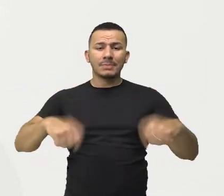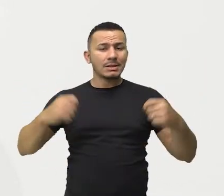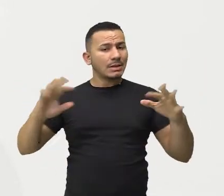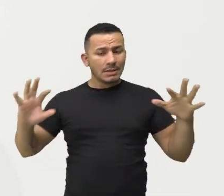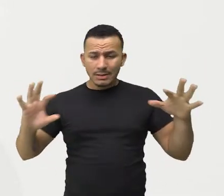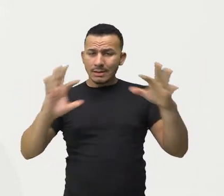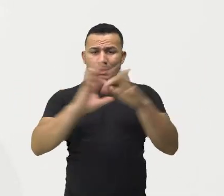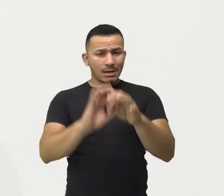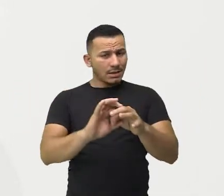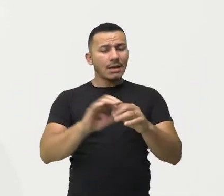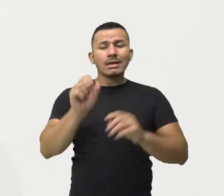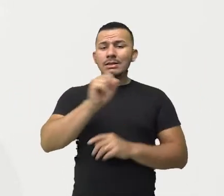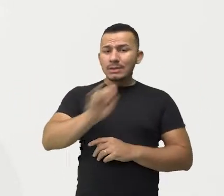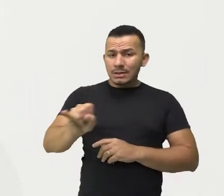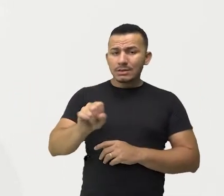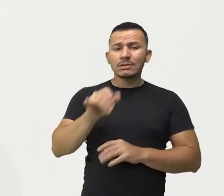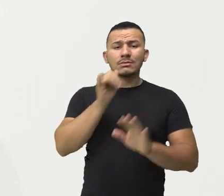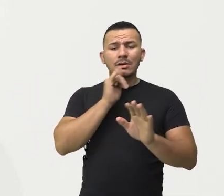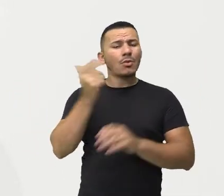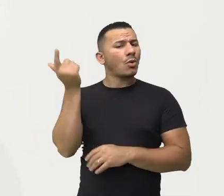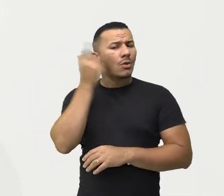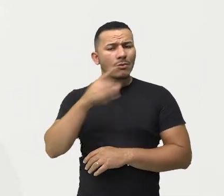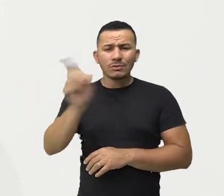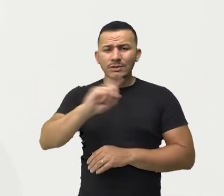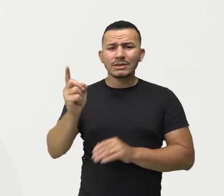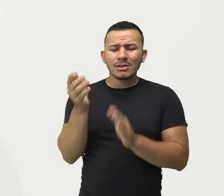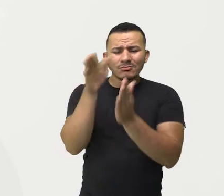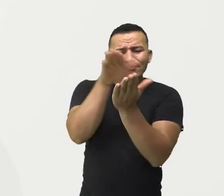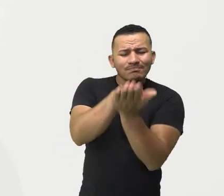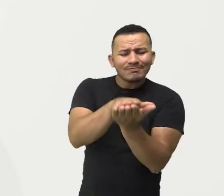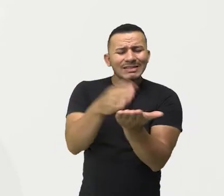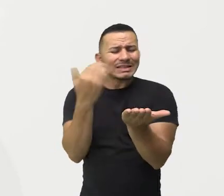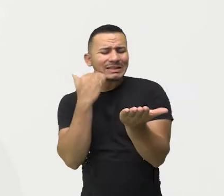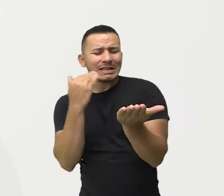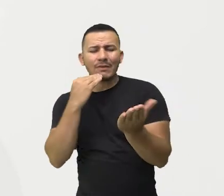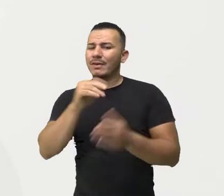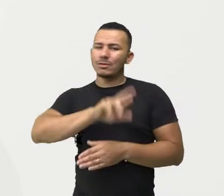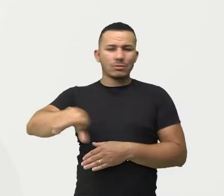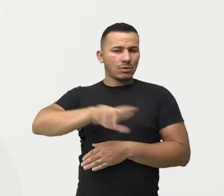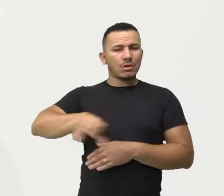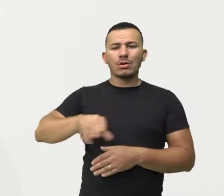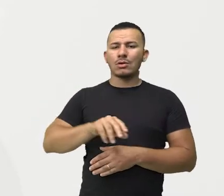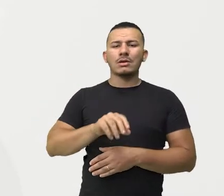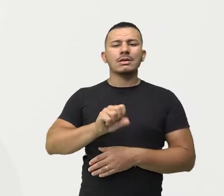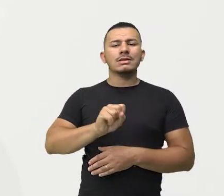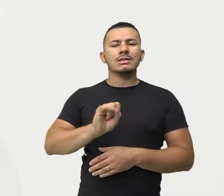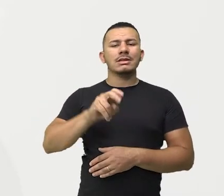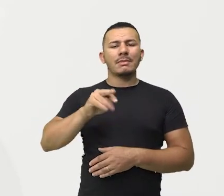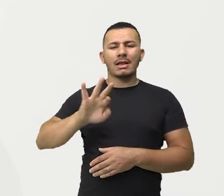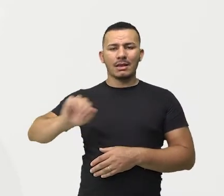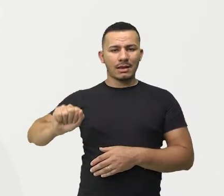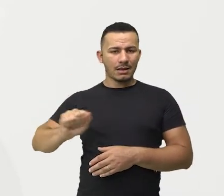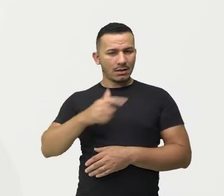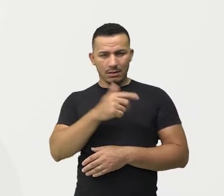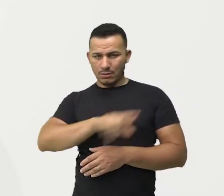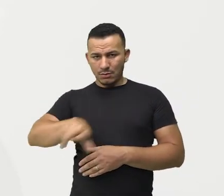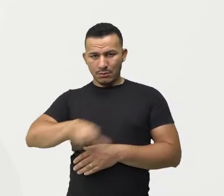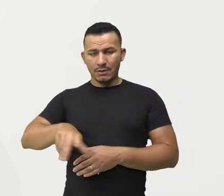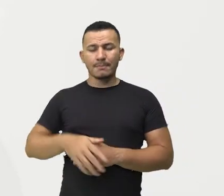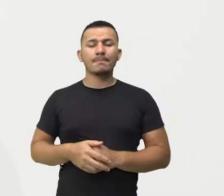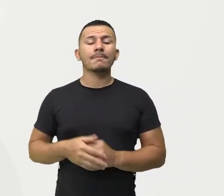que se encaixar. Se você não conseguir esse encaixe, você não tem eixo de simetria. Então agora vamos